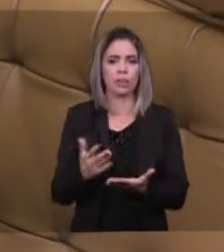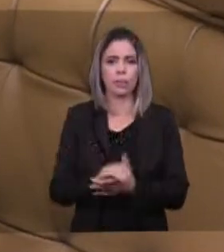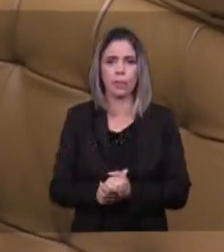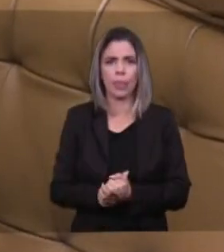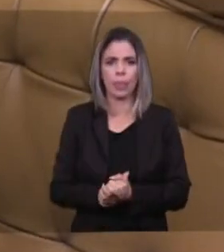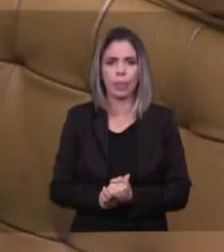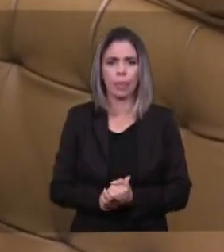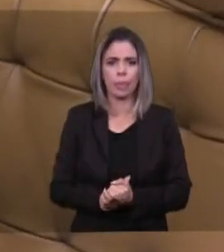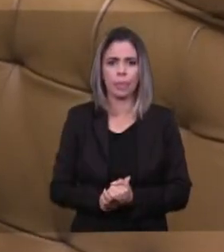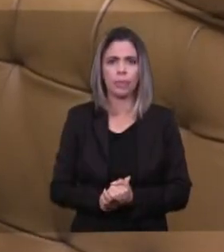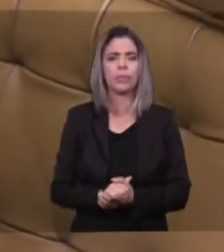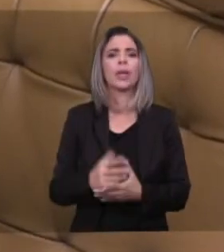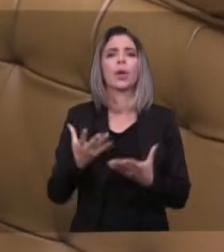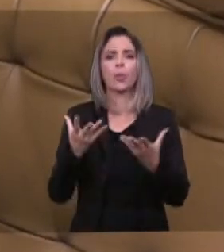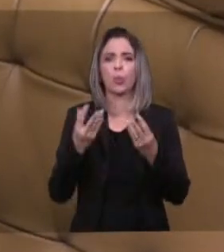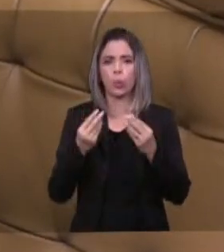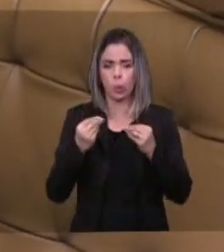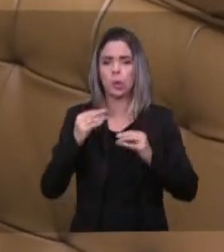Aí negrou-se e confusão.